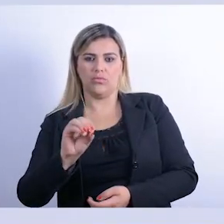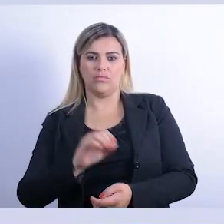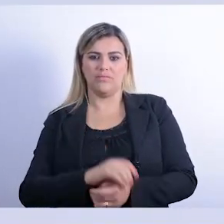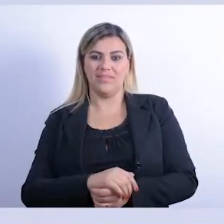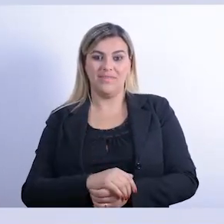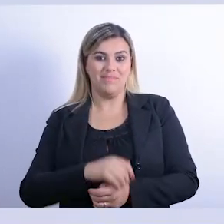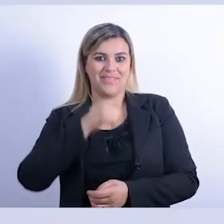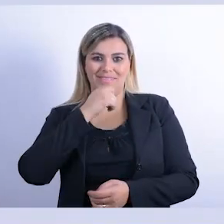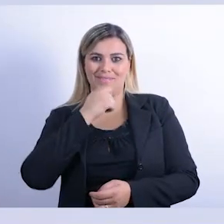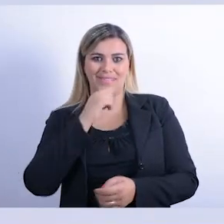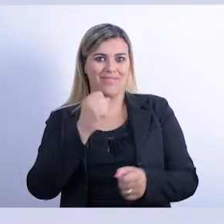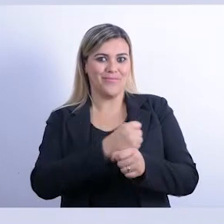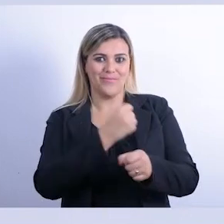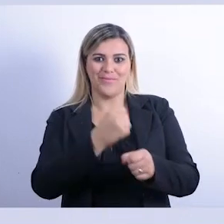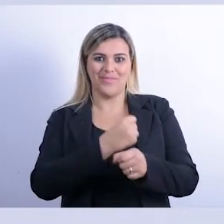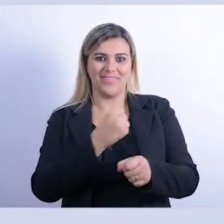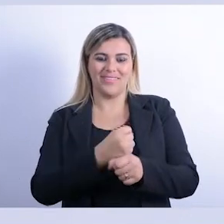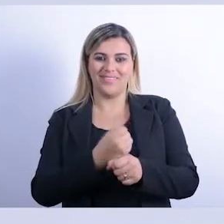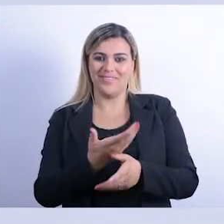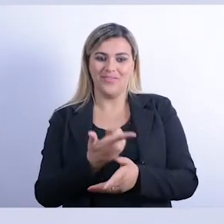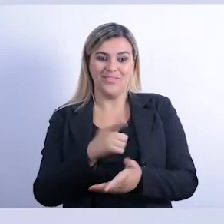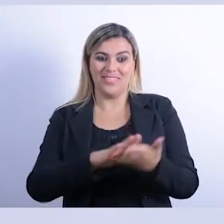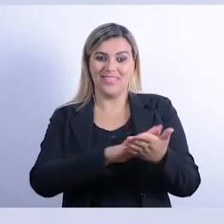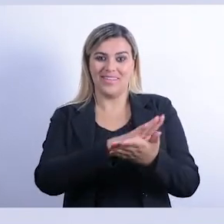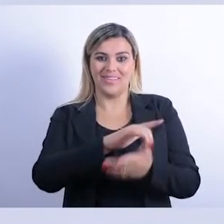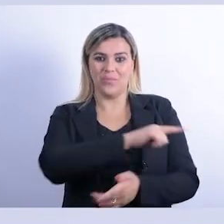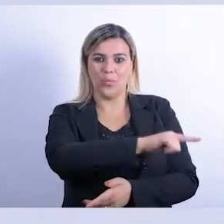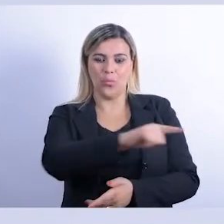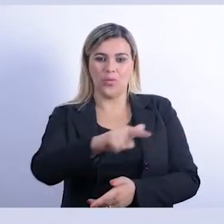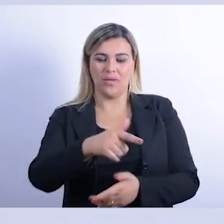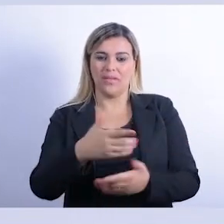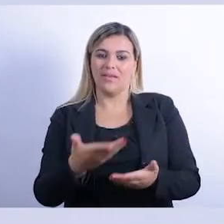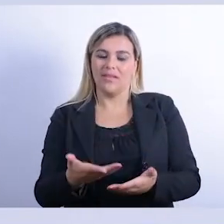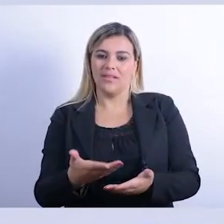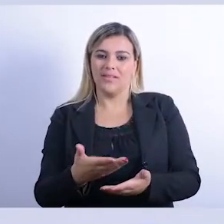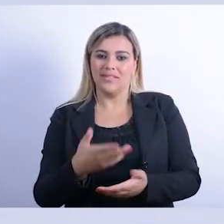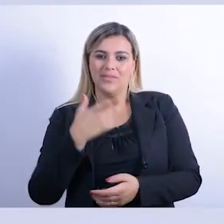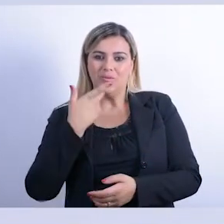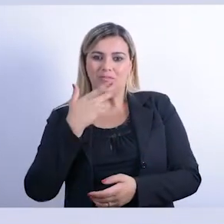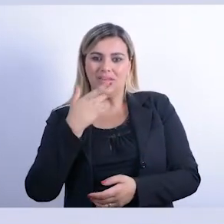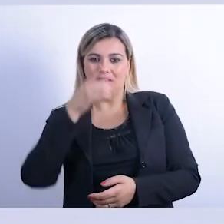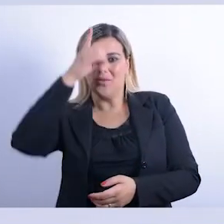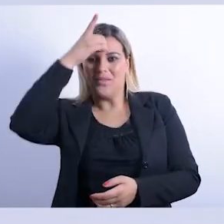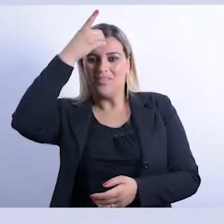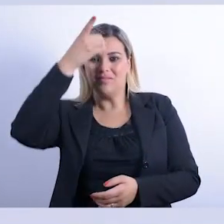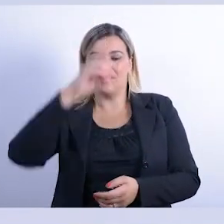garantido. O Minas Centro estava em construção, não tinha nada.